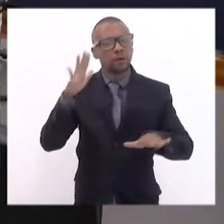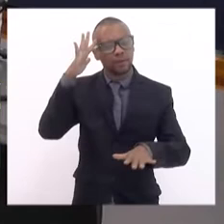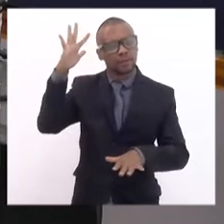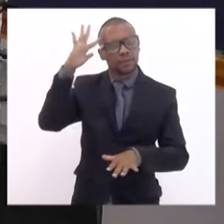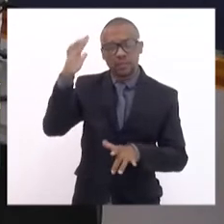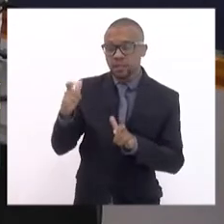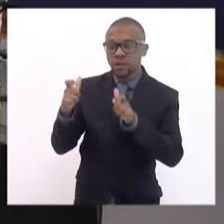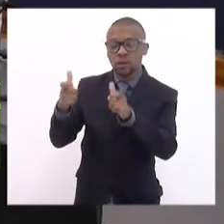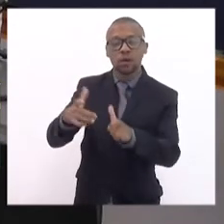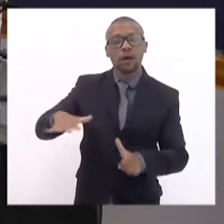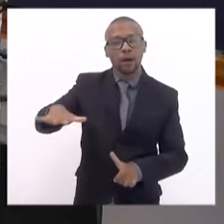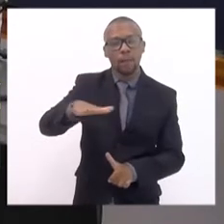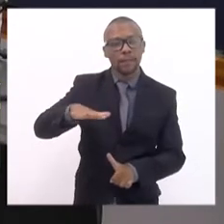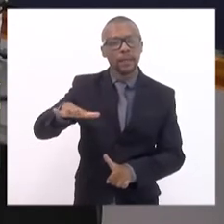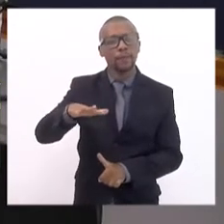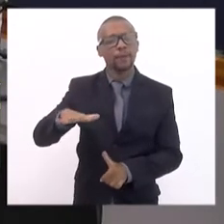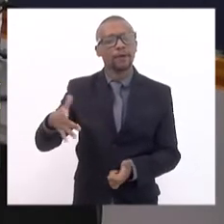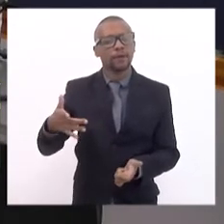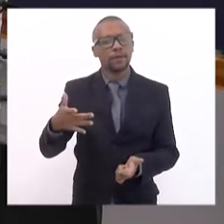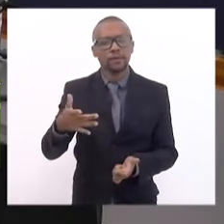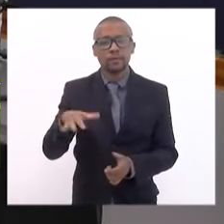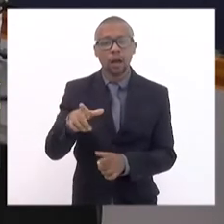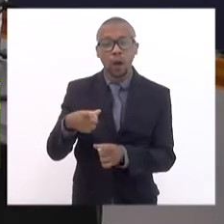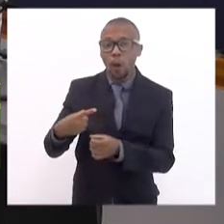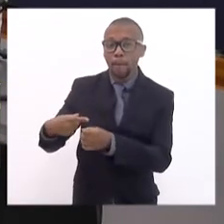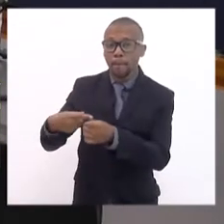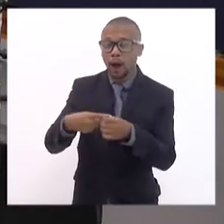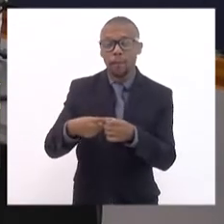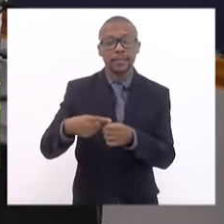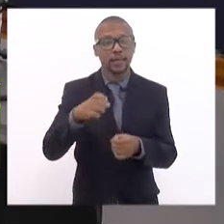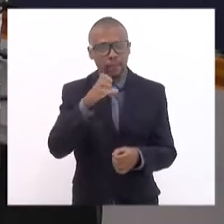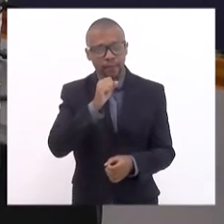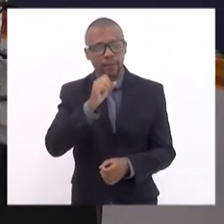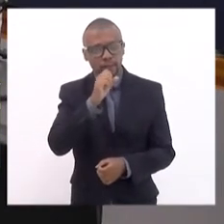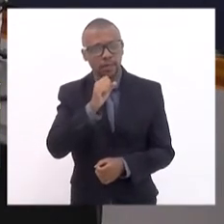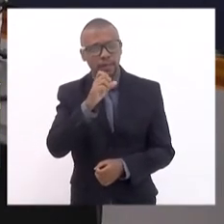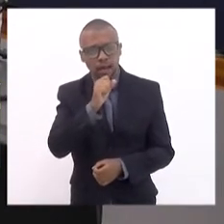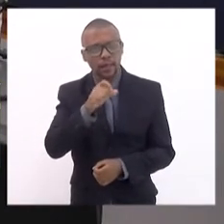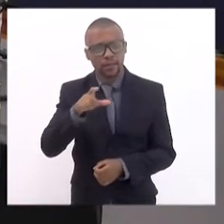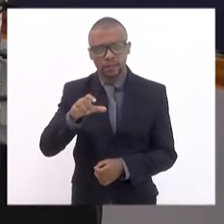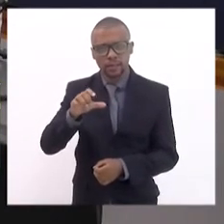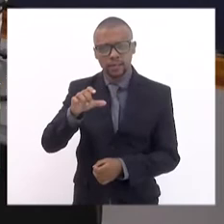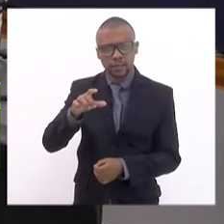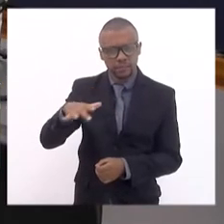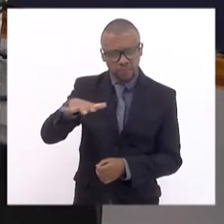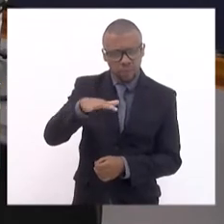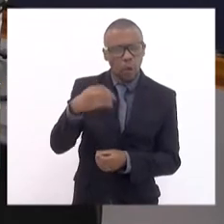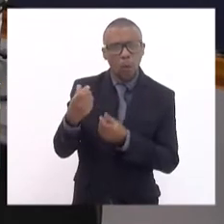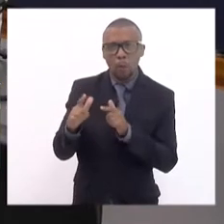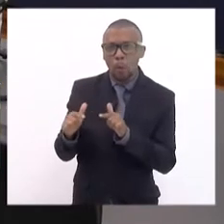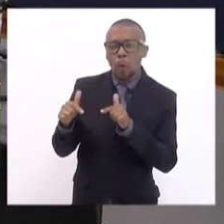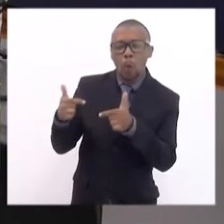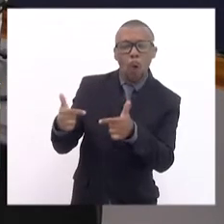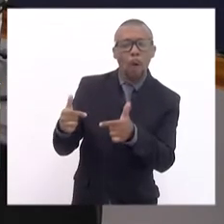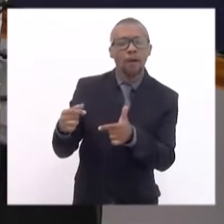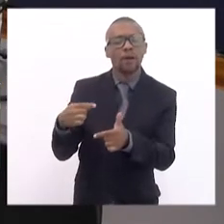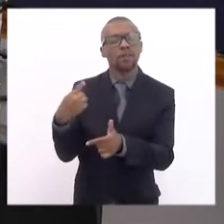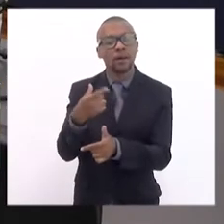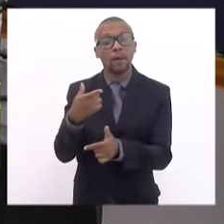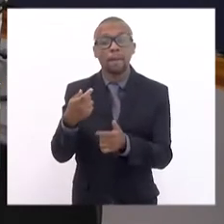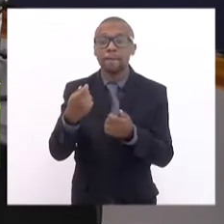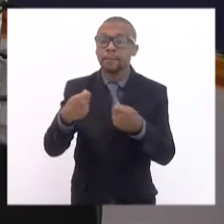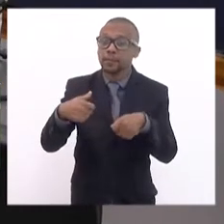precioso do Rio de Janeiro, Rua das Laranjeiras com o Gago Coutinho. Portanto, peço ao secretário que converse com o governador. Ele está no prazo de sanção ainda,